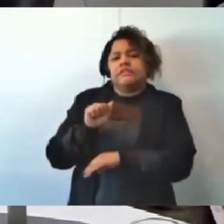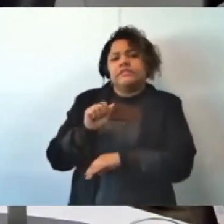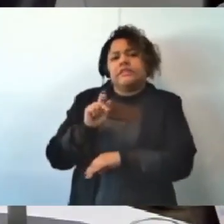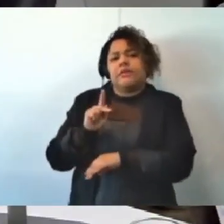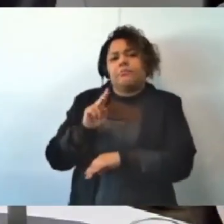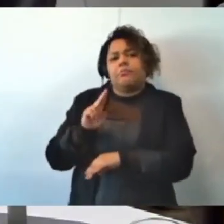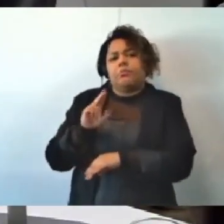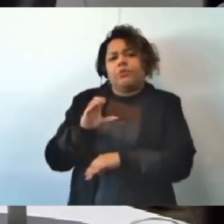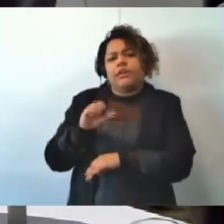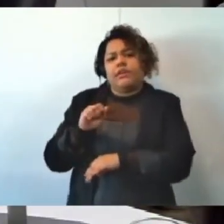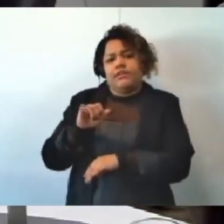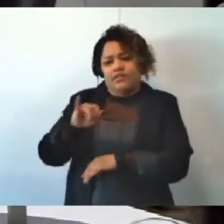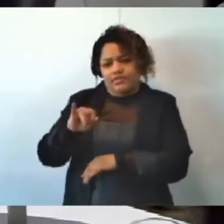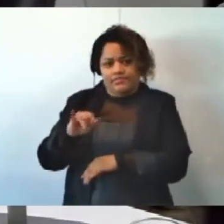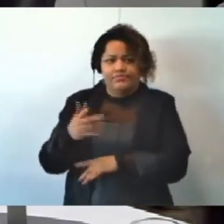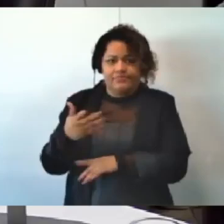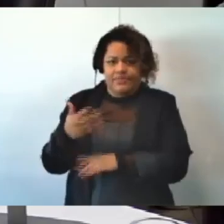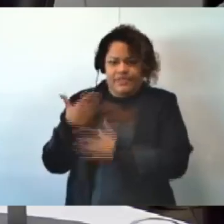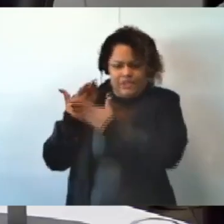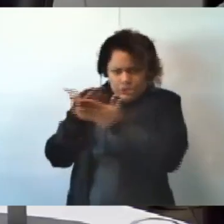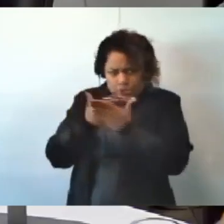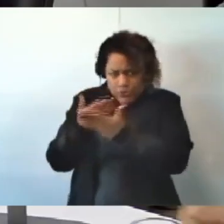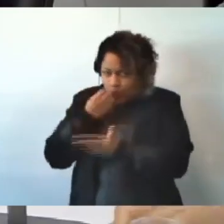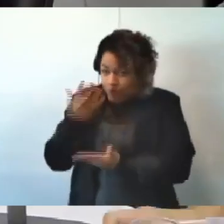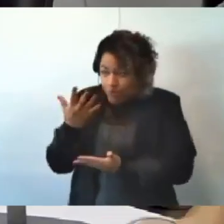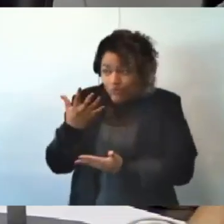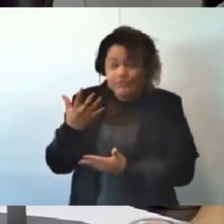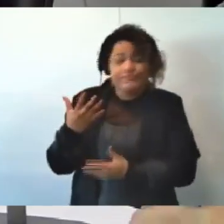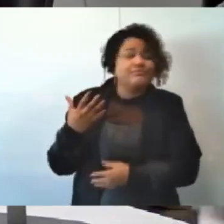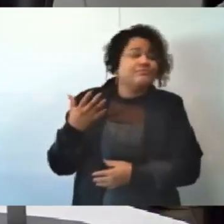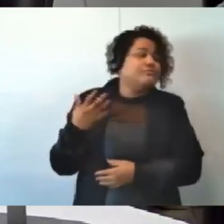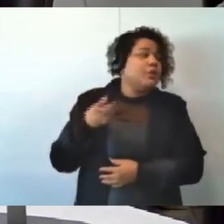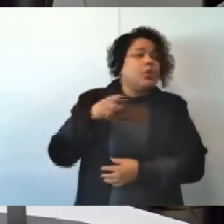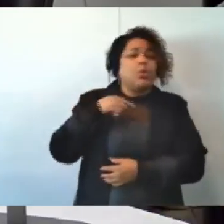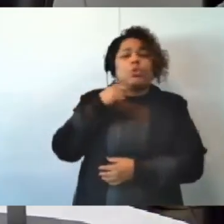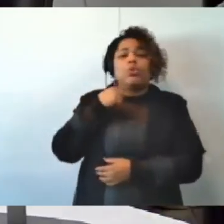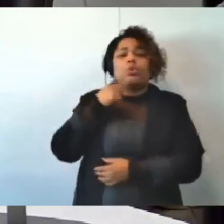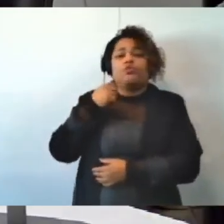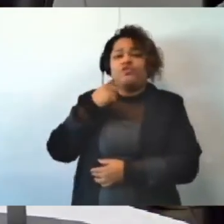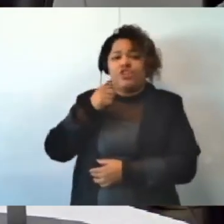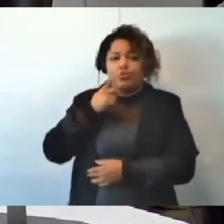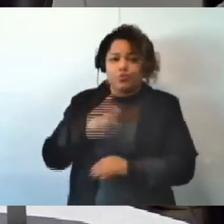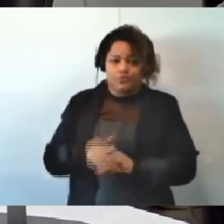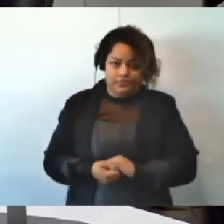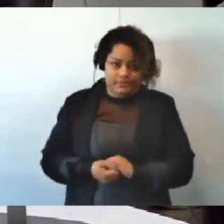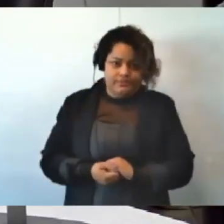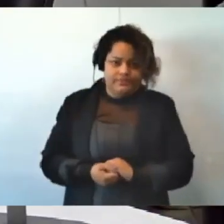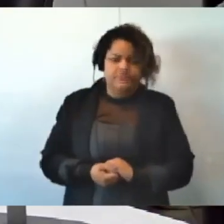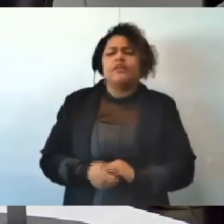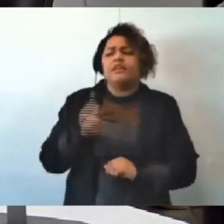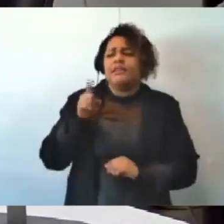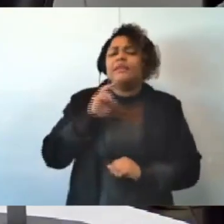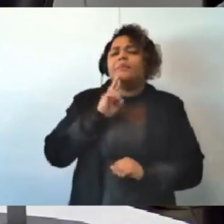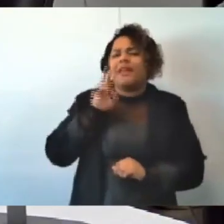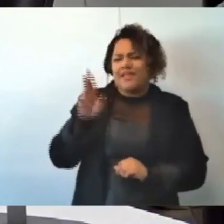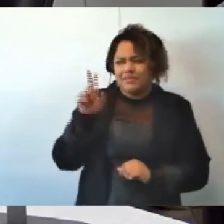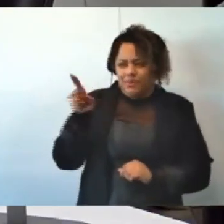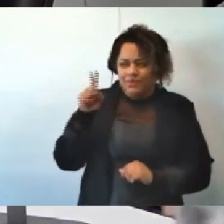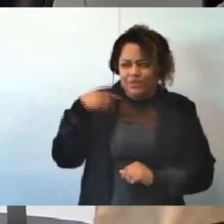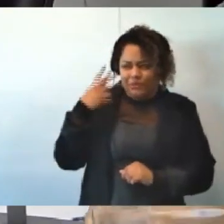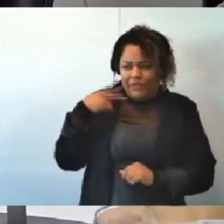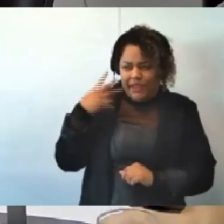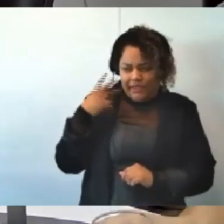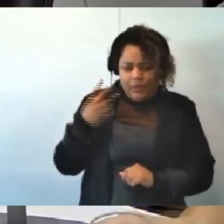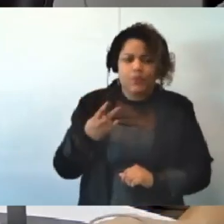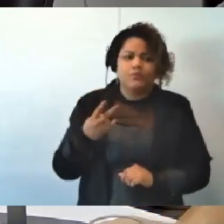nesses últimos tempos. E até para te responder, vereador, que antes nós tínhamos aí,